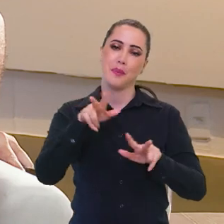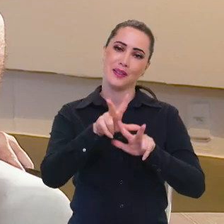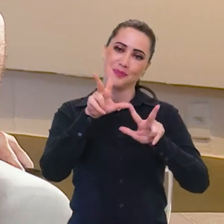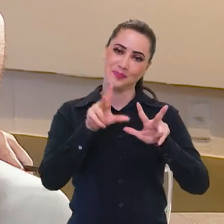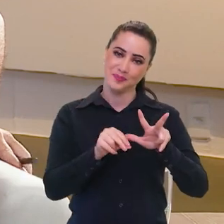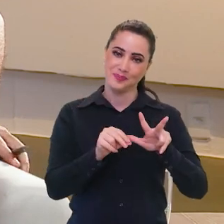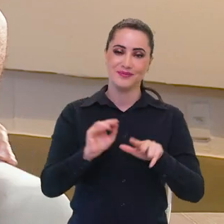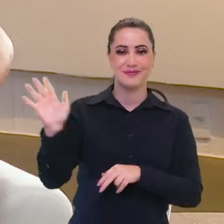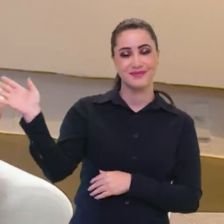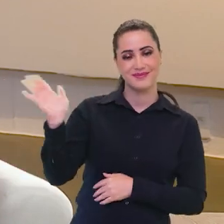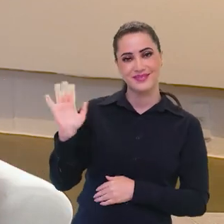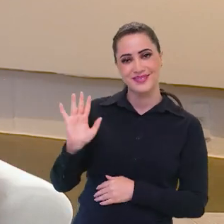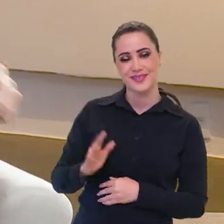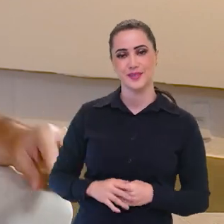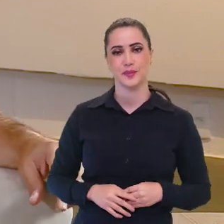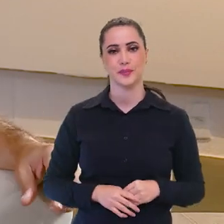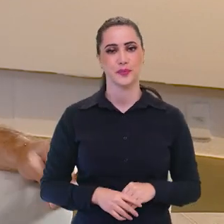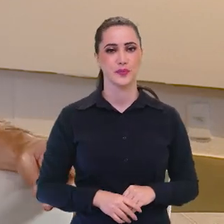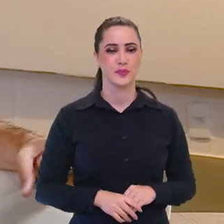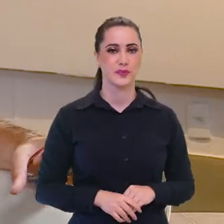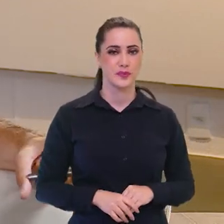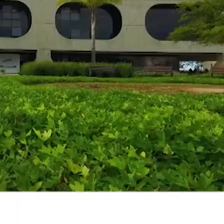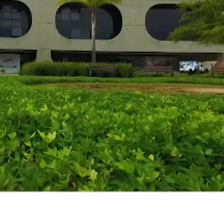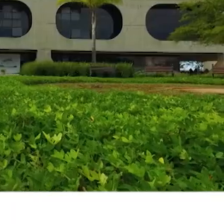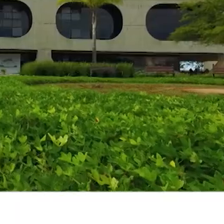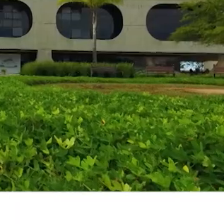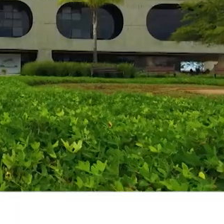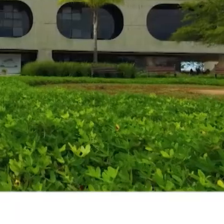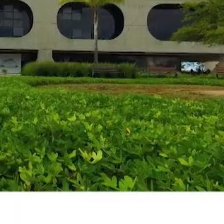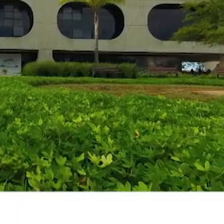pauta aqui na TV Brasil. Até o próximo programa.